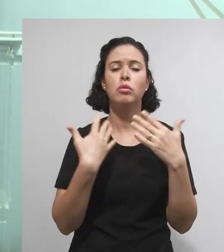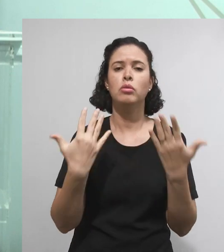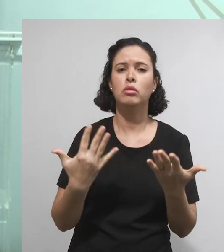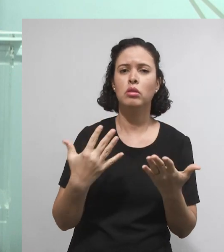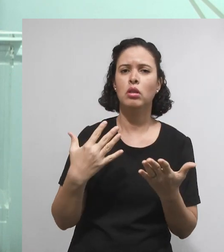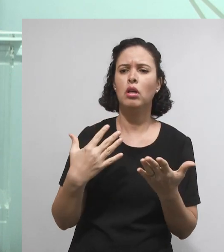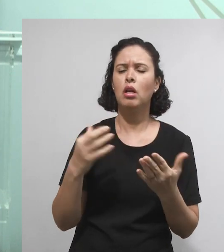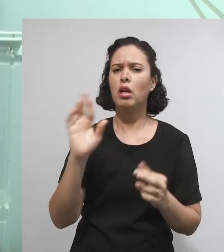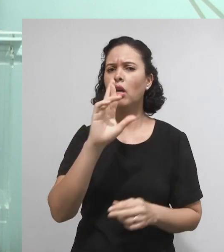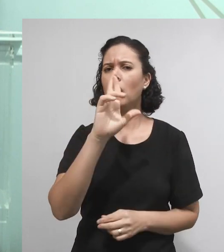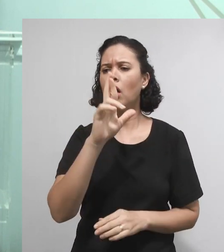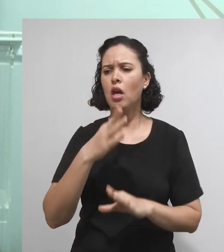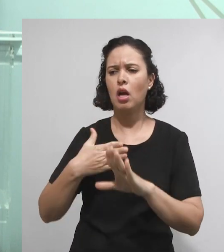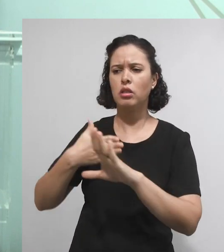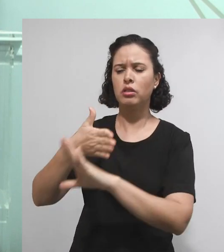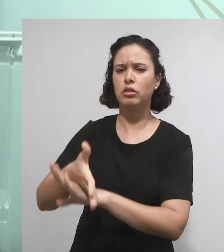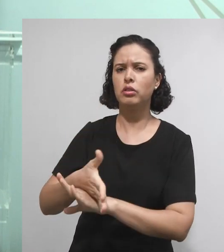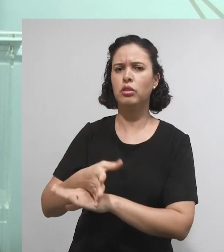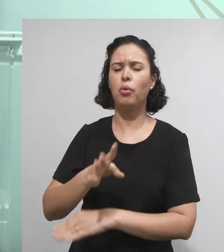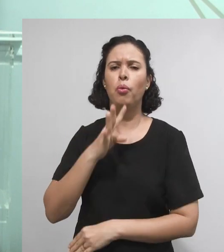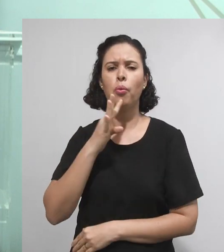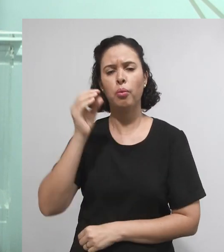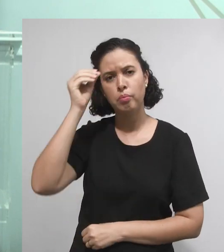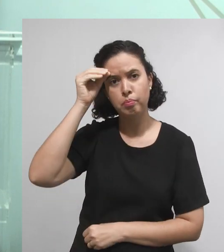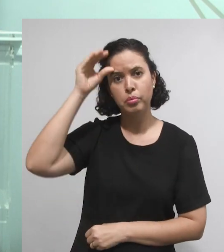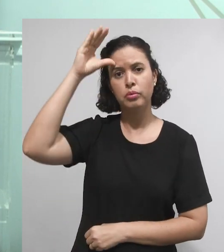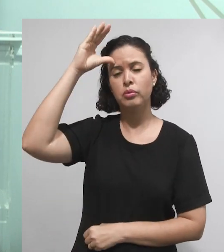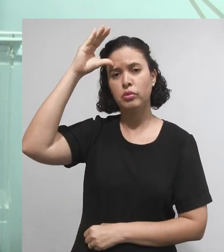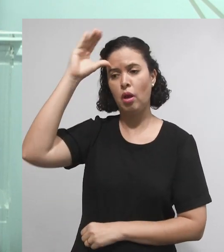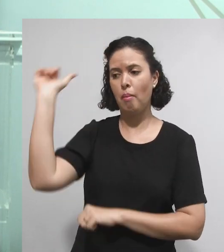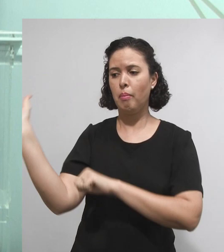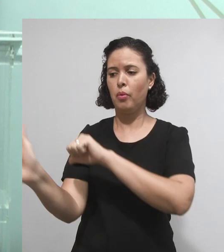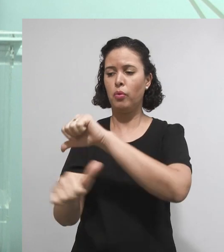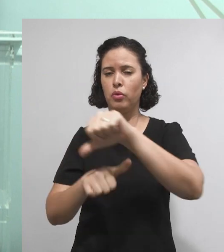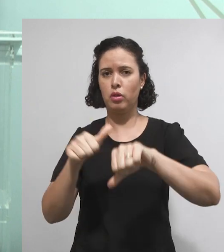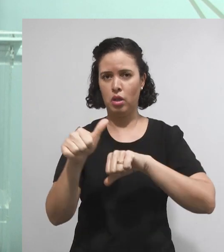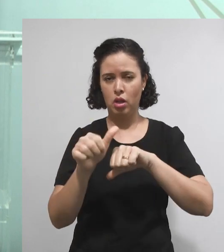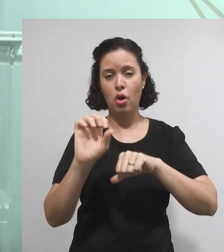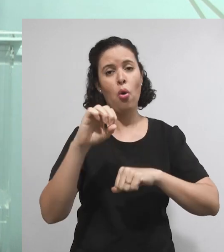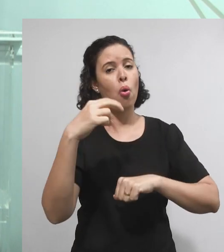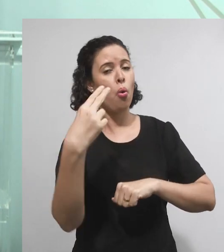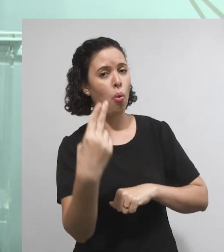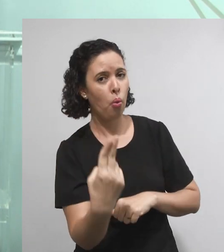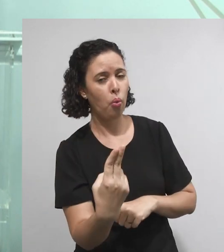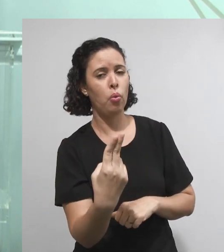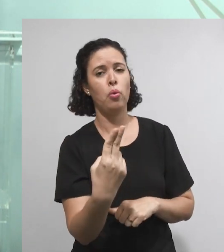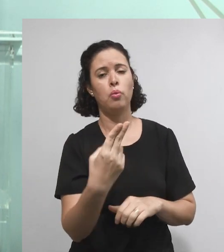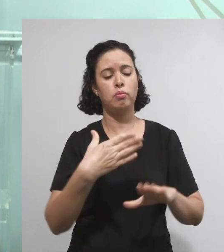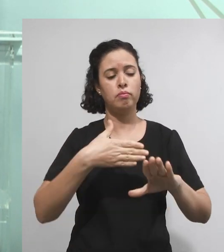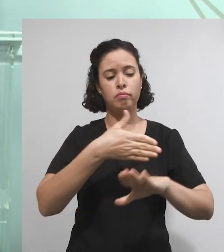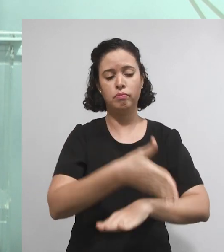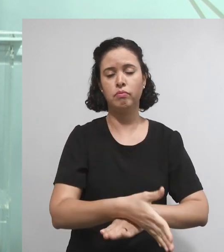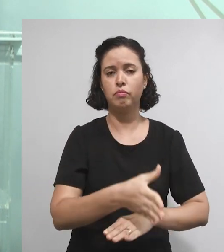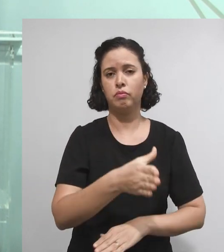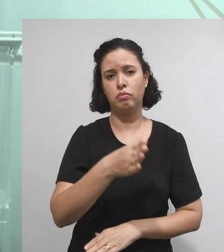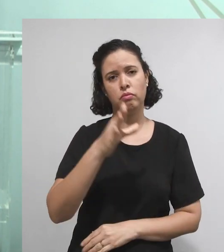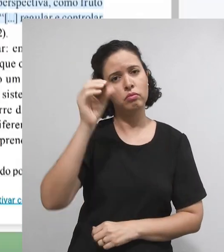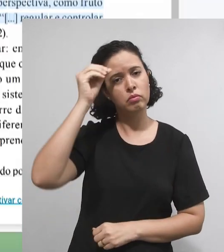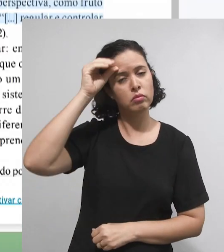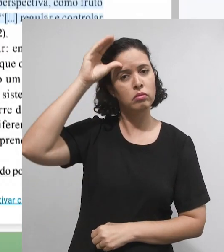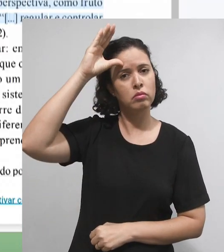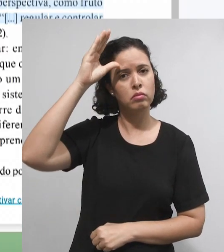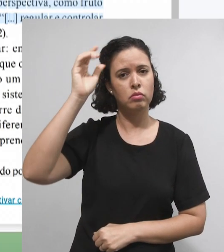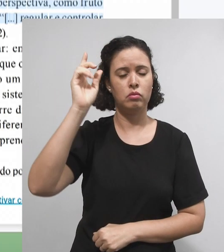mudar a realidade, quem tem que acessar um conhecimento para manter o status quo. Na